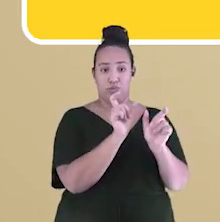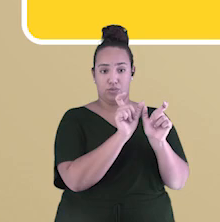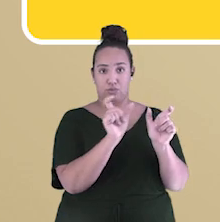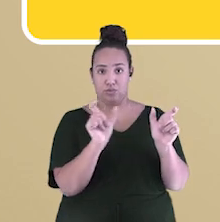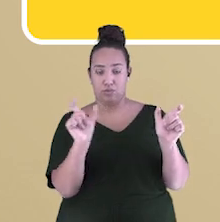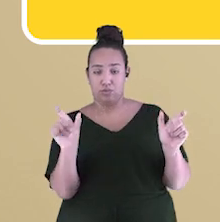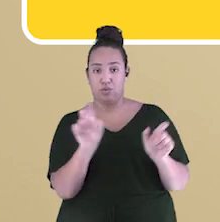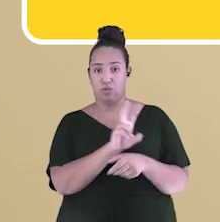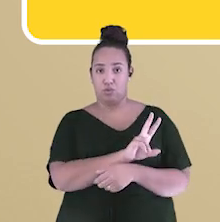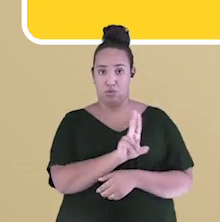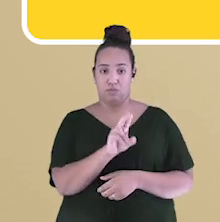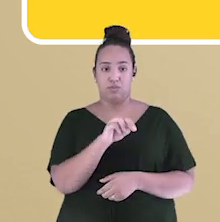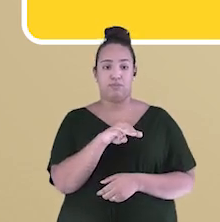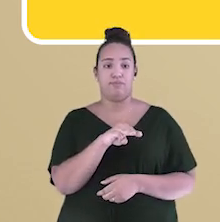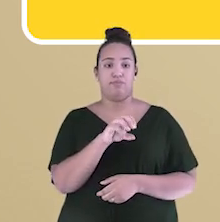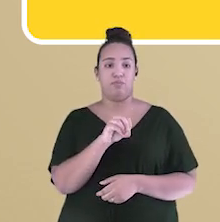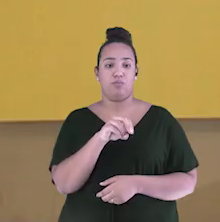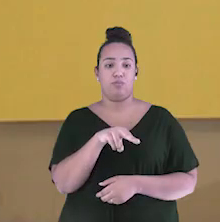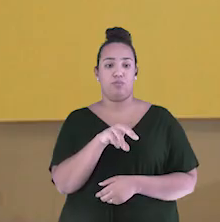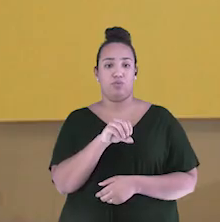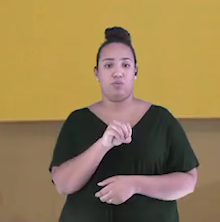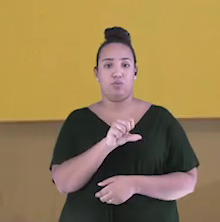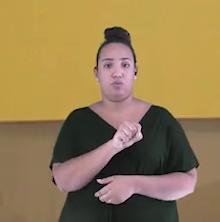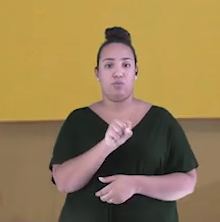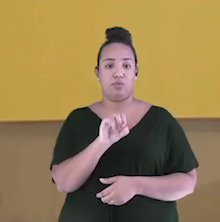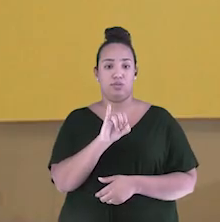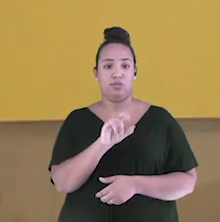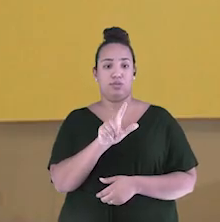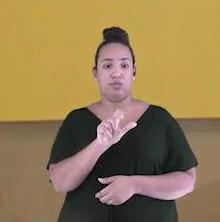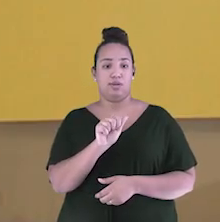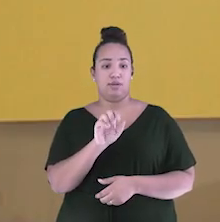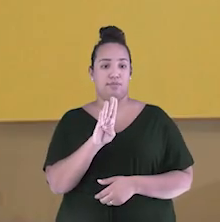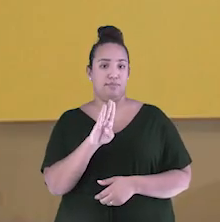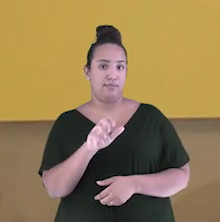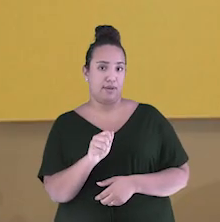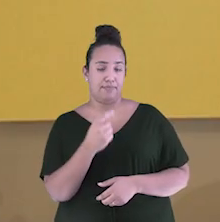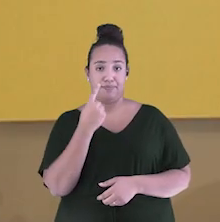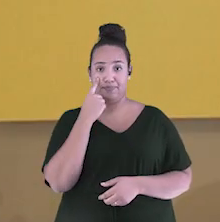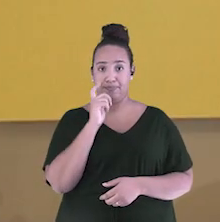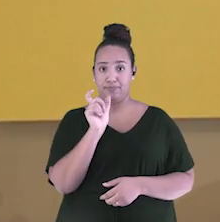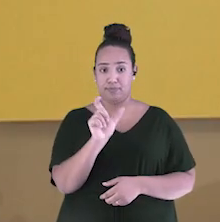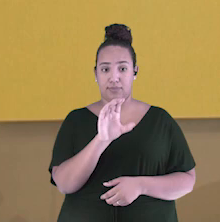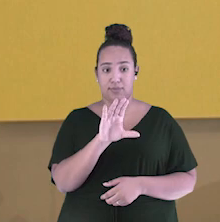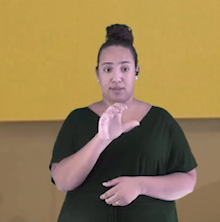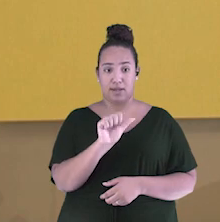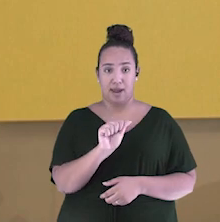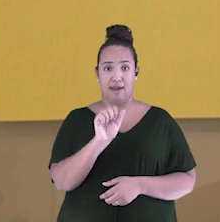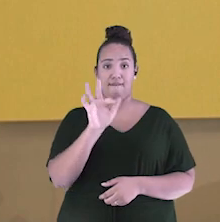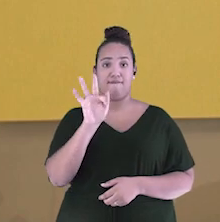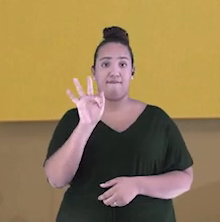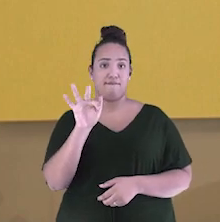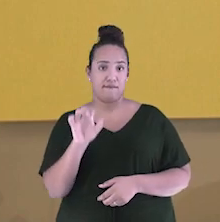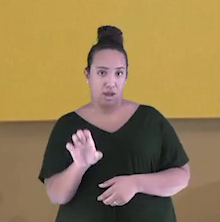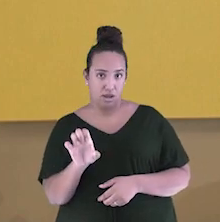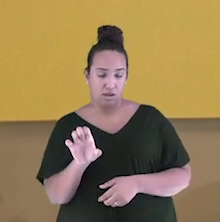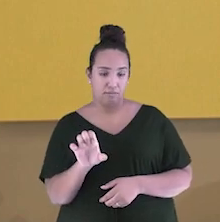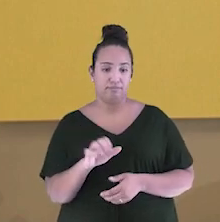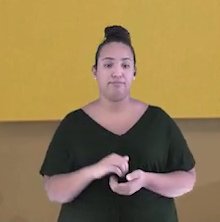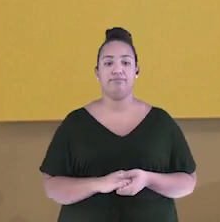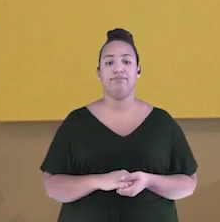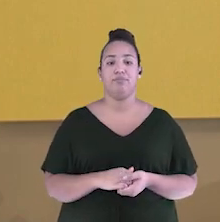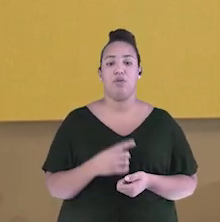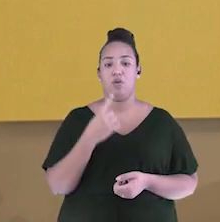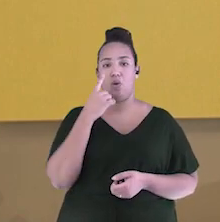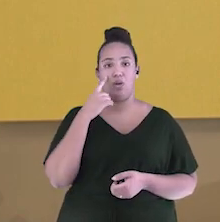classificadas como monossílabas. A palavra café, temos a separação silábica café.